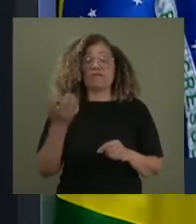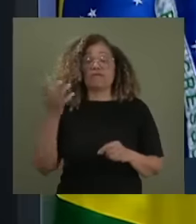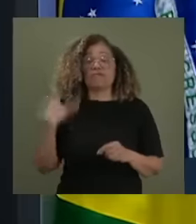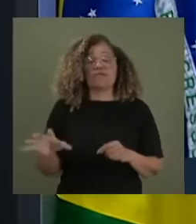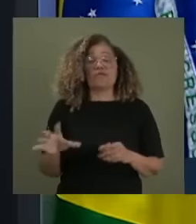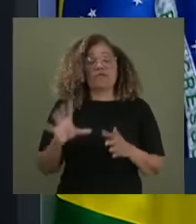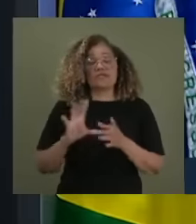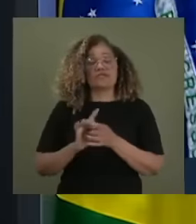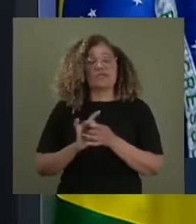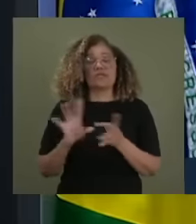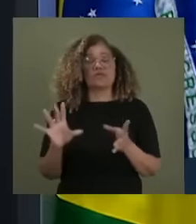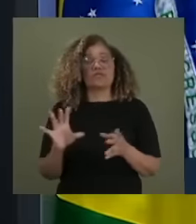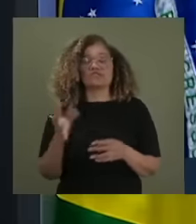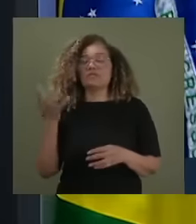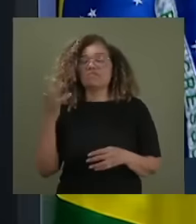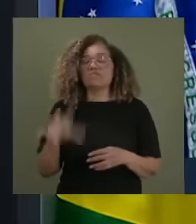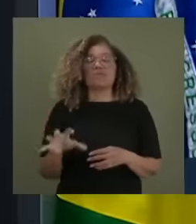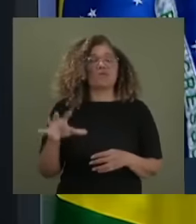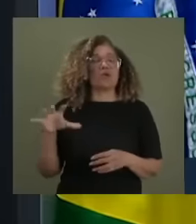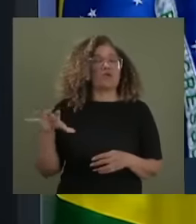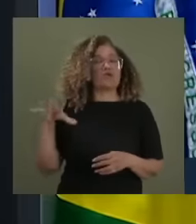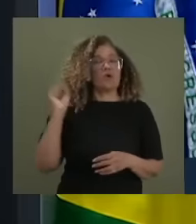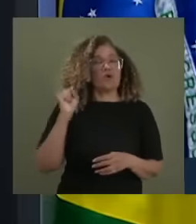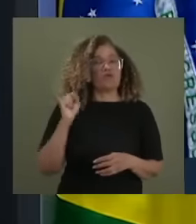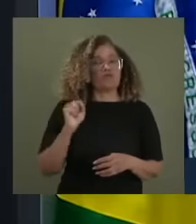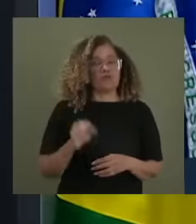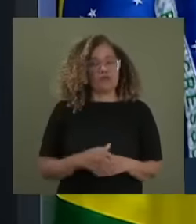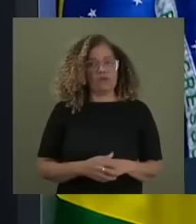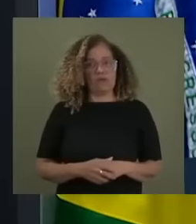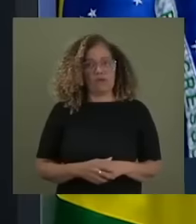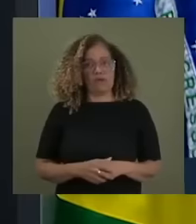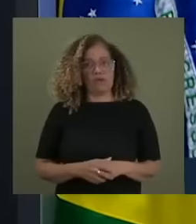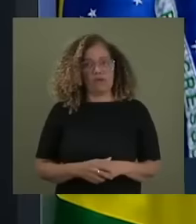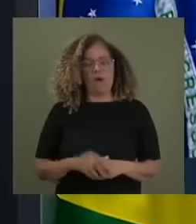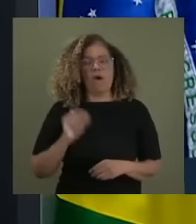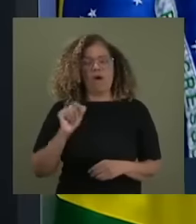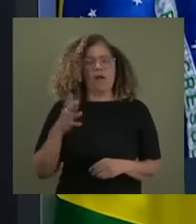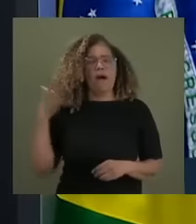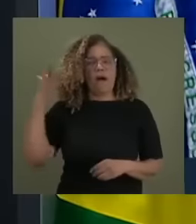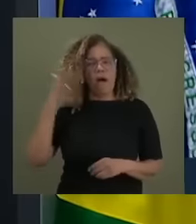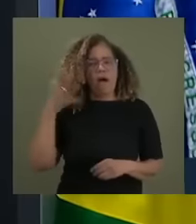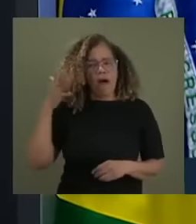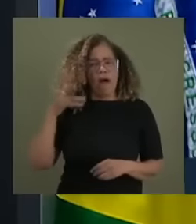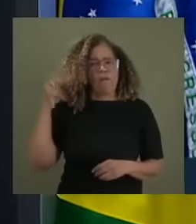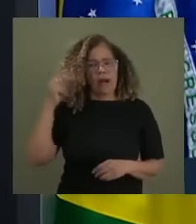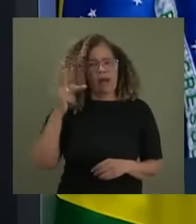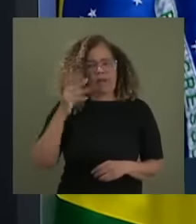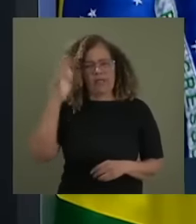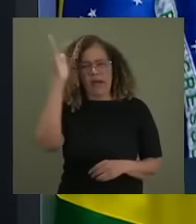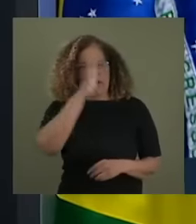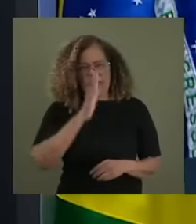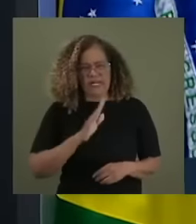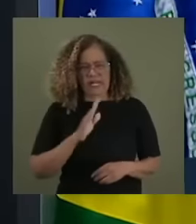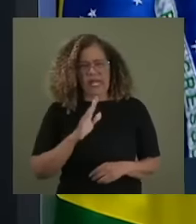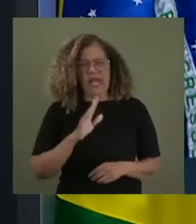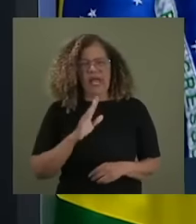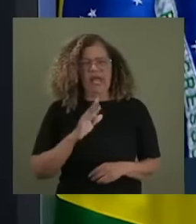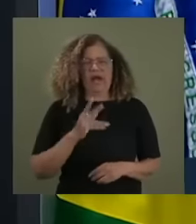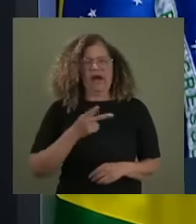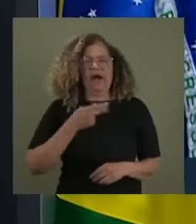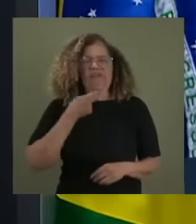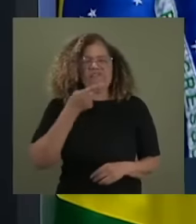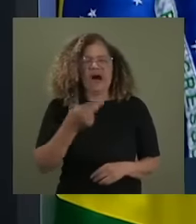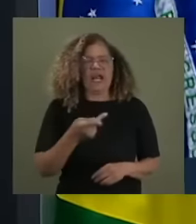democracia não quis ouvir o que parlamentares brasileiros iriam relatar